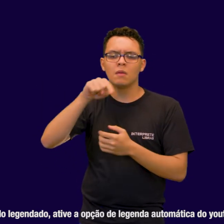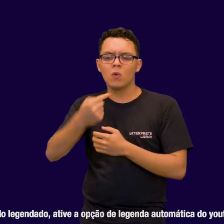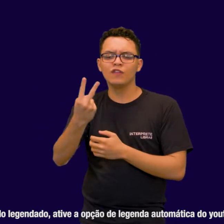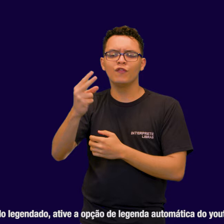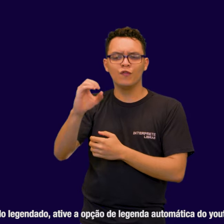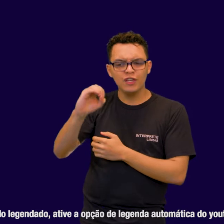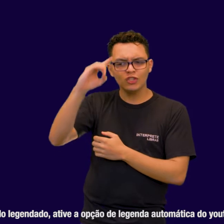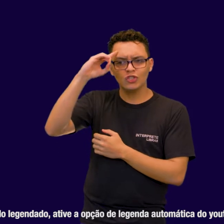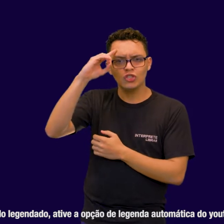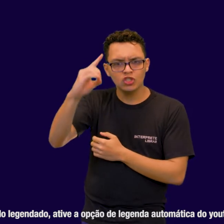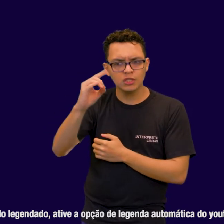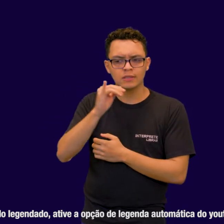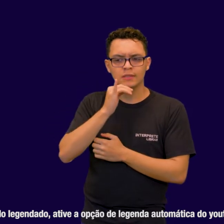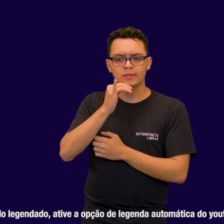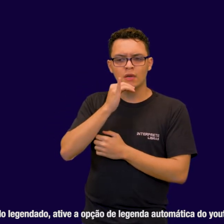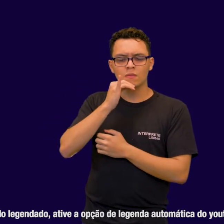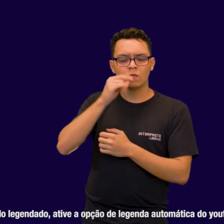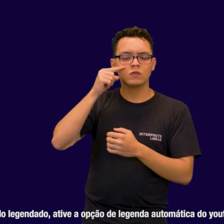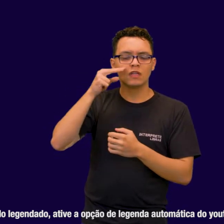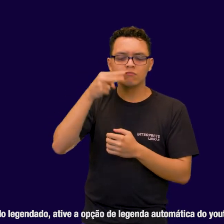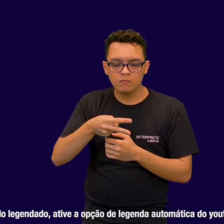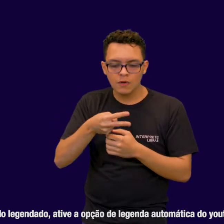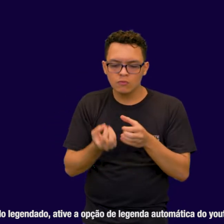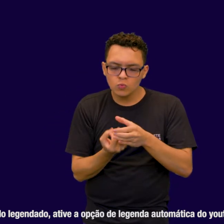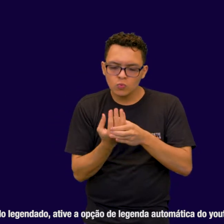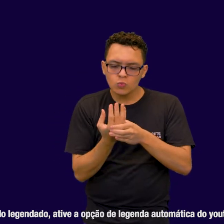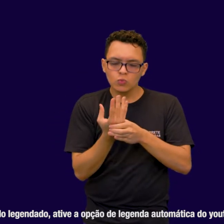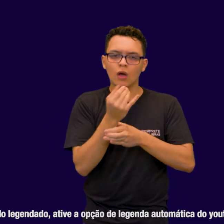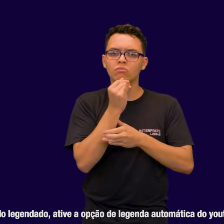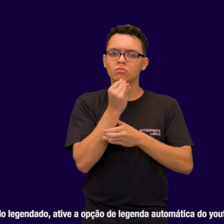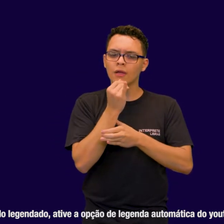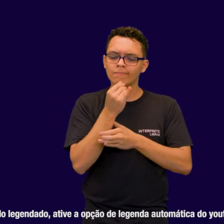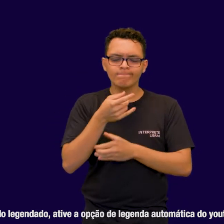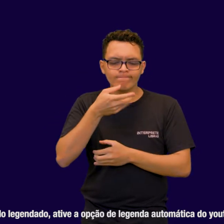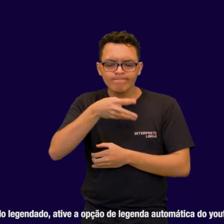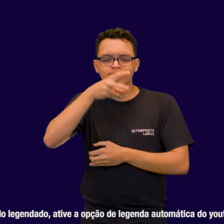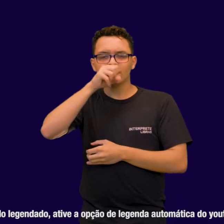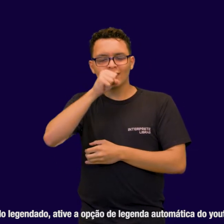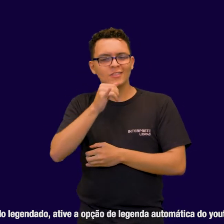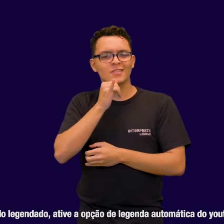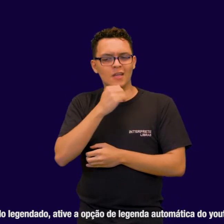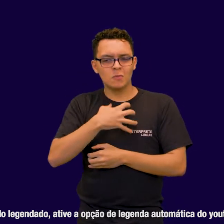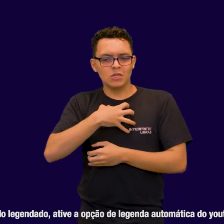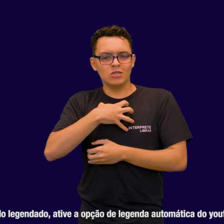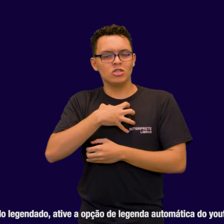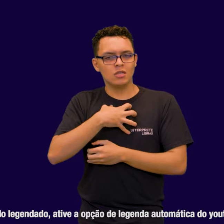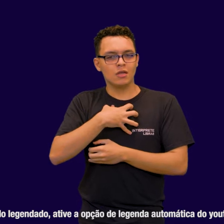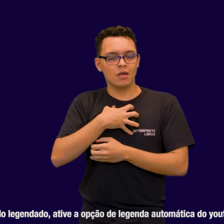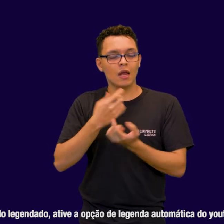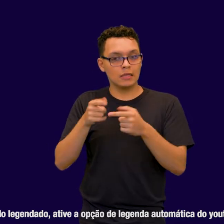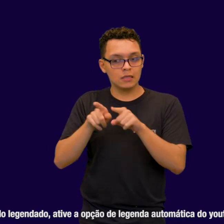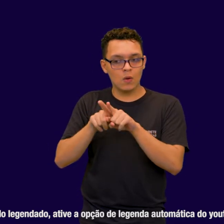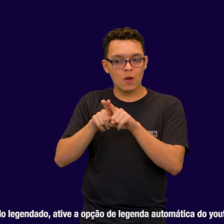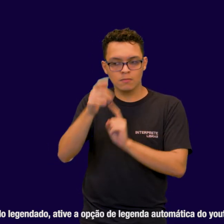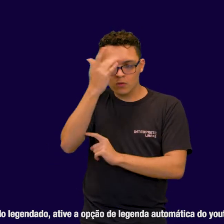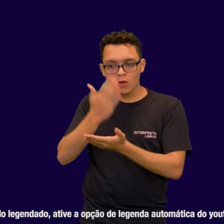conseguir abrir uma garrafa de cerveja e ela tá com gás, tá com fazer o barulhinho da abertura. Então, assim, é